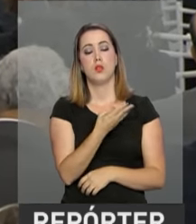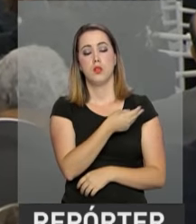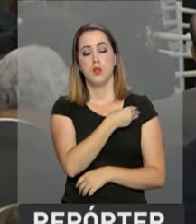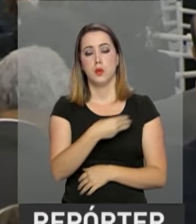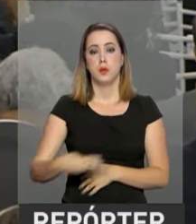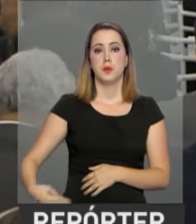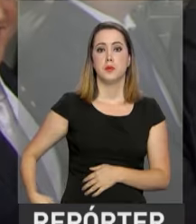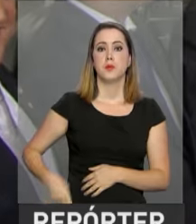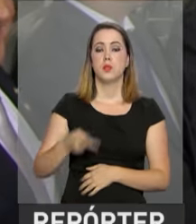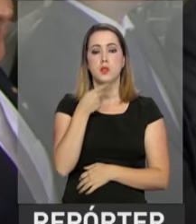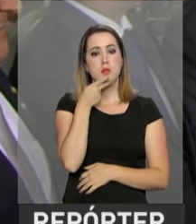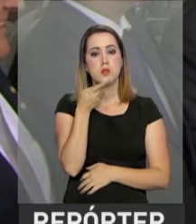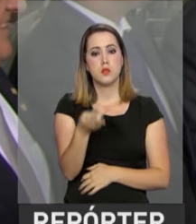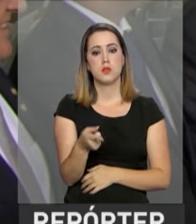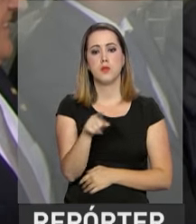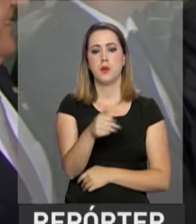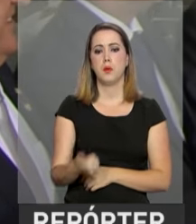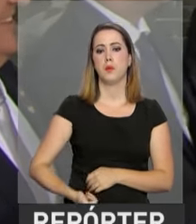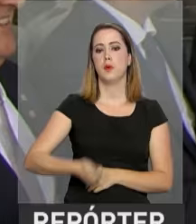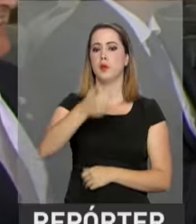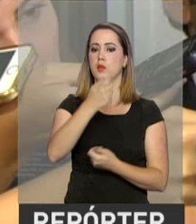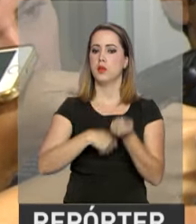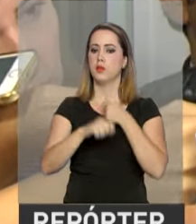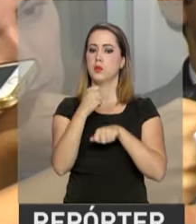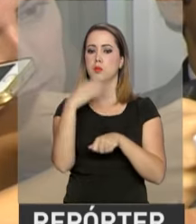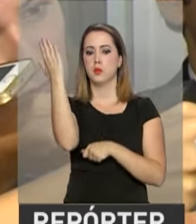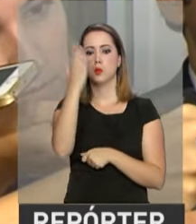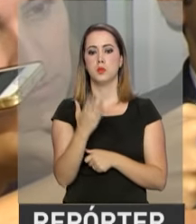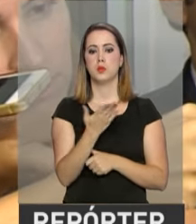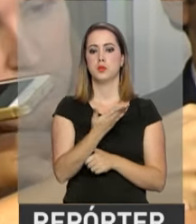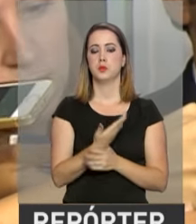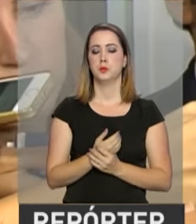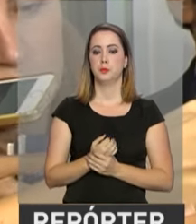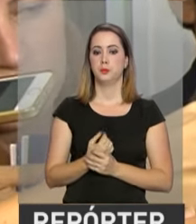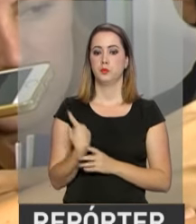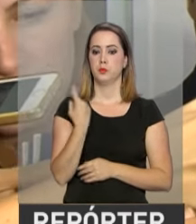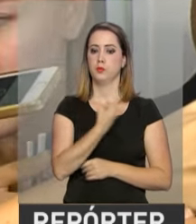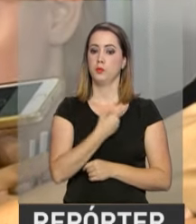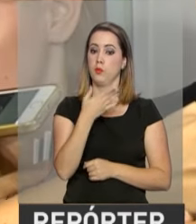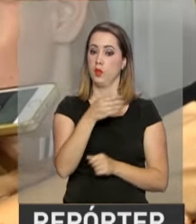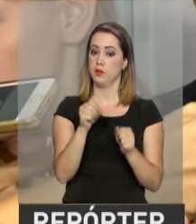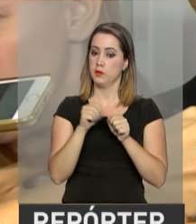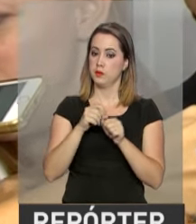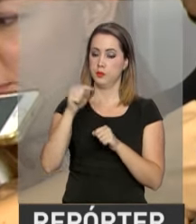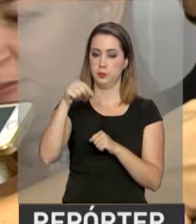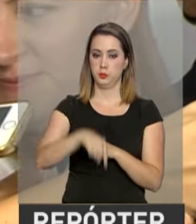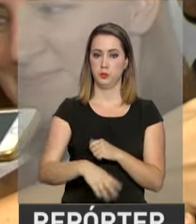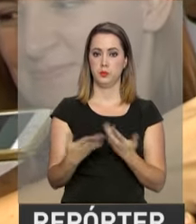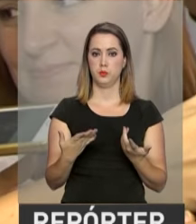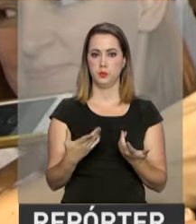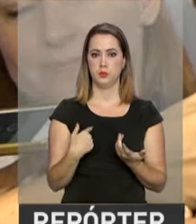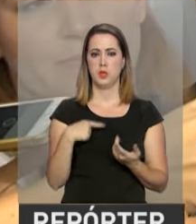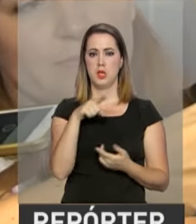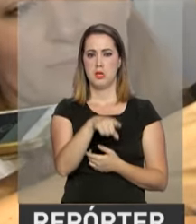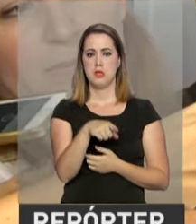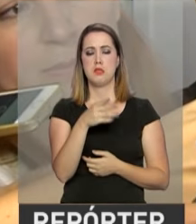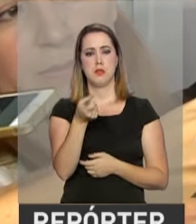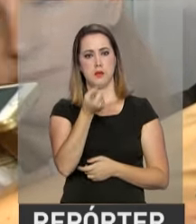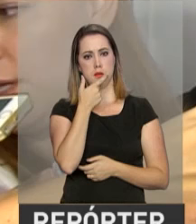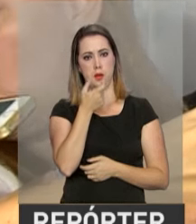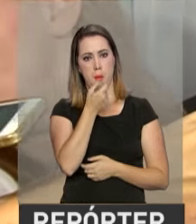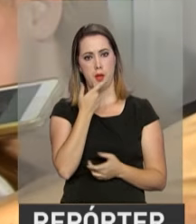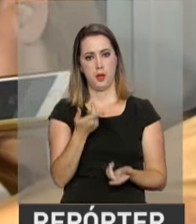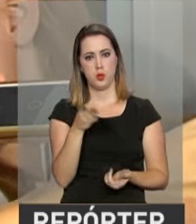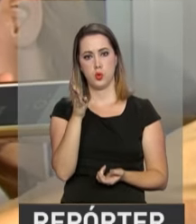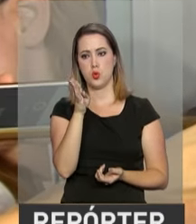novo empreendimento vai incrementar a economia do brasil produziremos aqui então esses imunobiológicos que